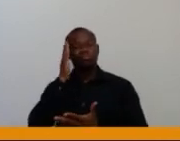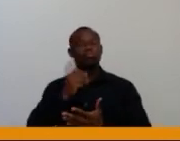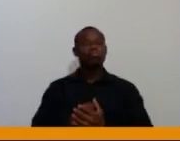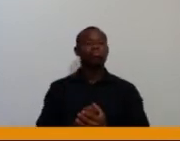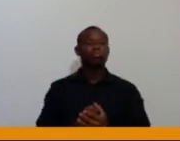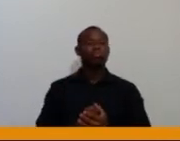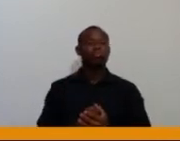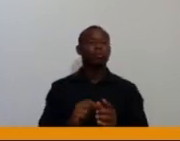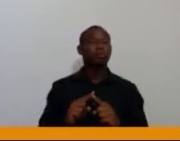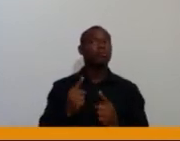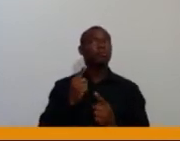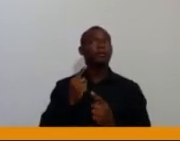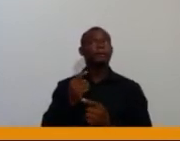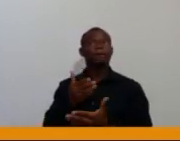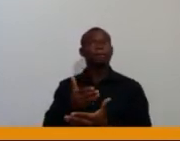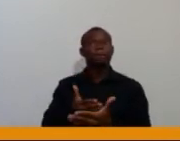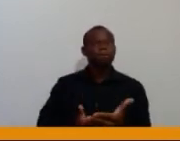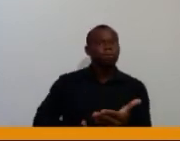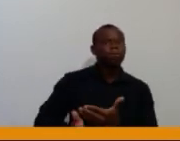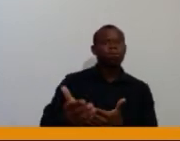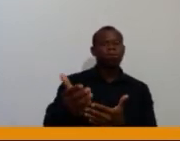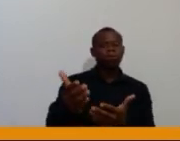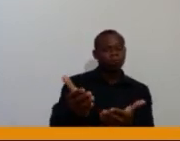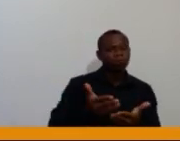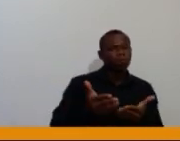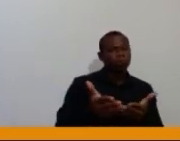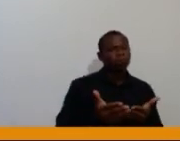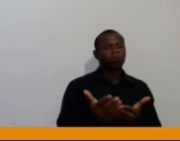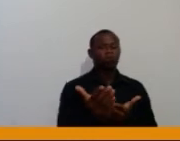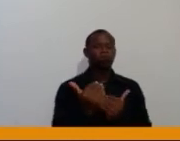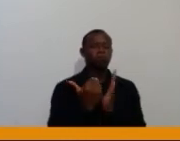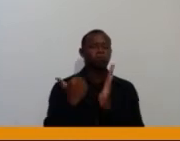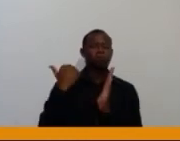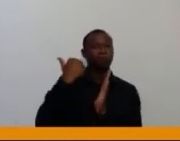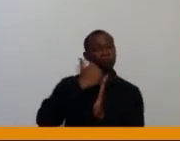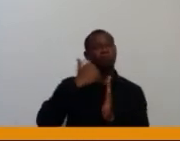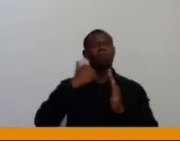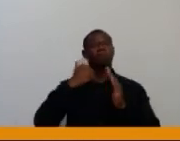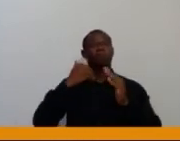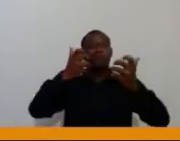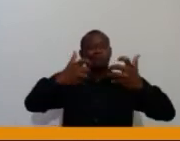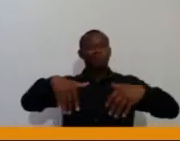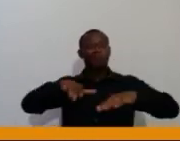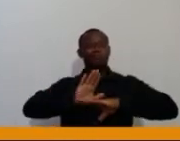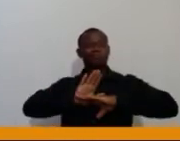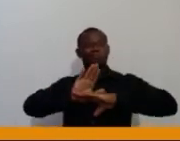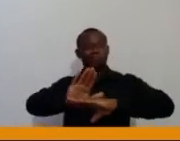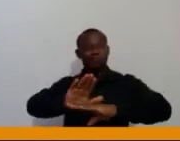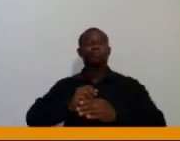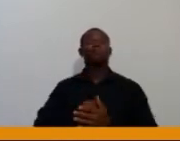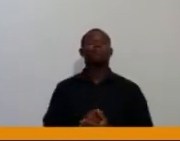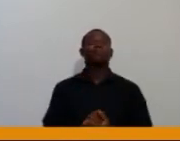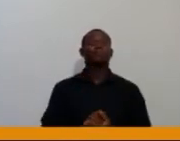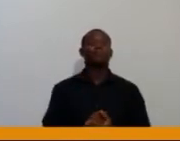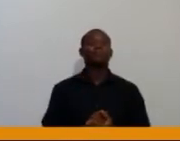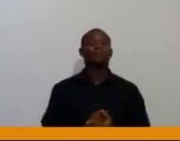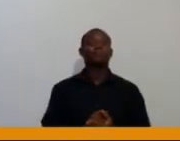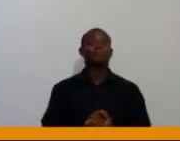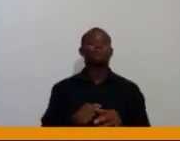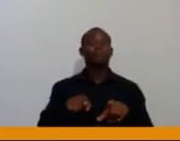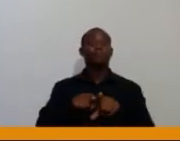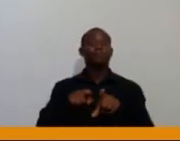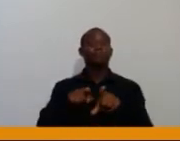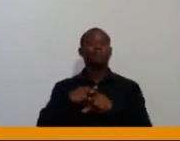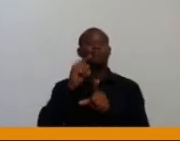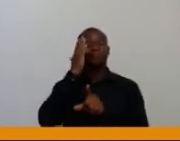vai poder programar pelo menos parte do tempo dele acessando no tempo dele, né? Porque o